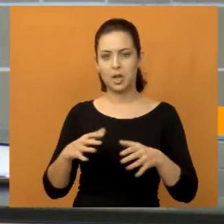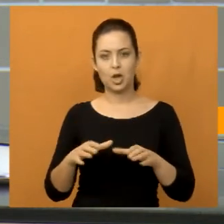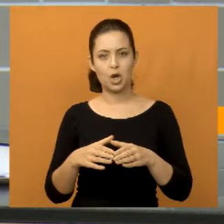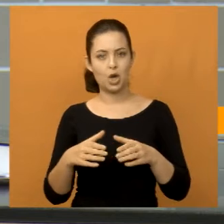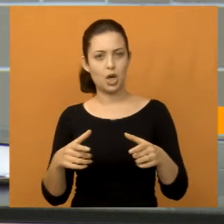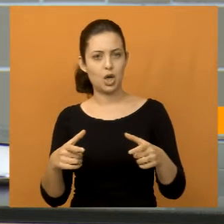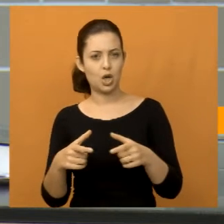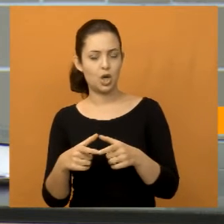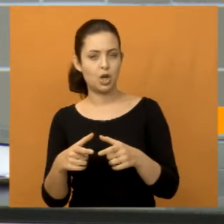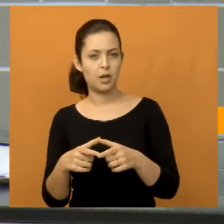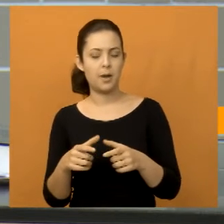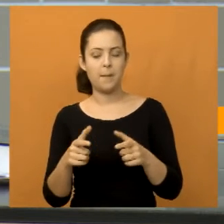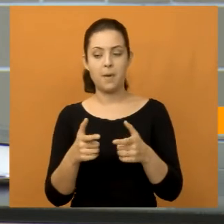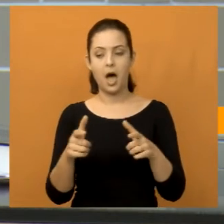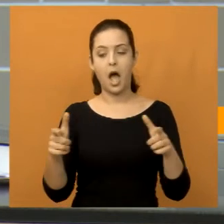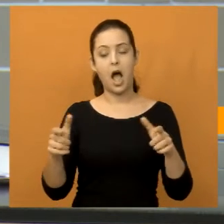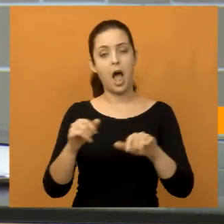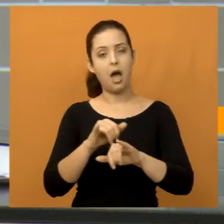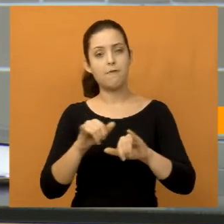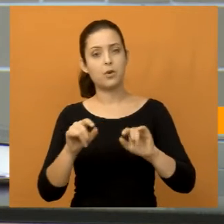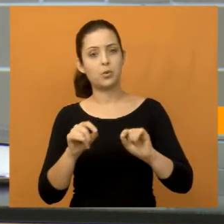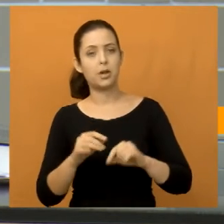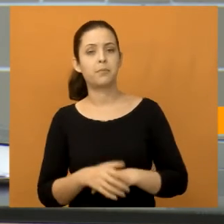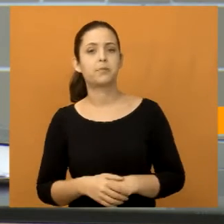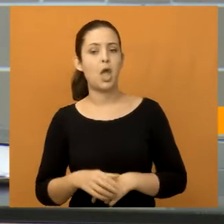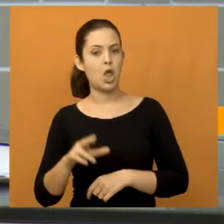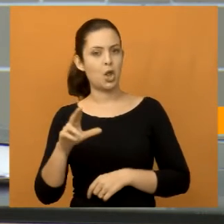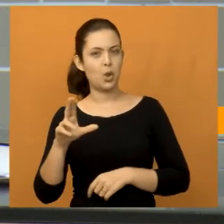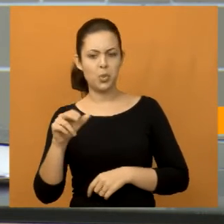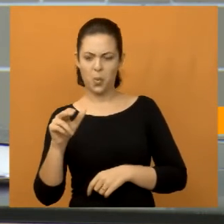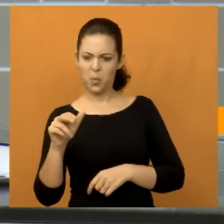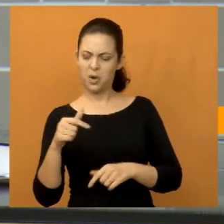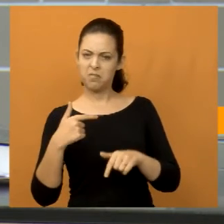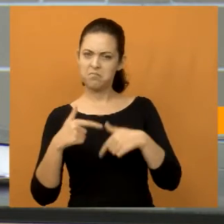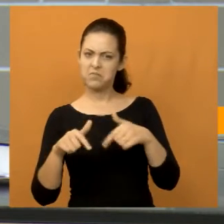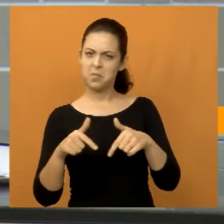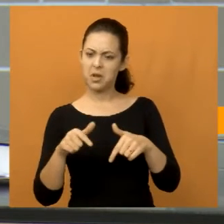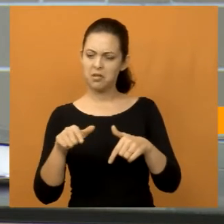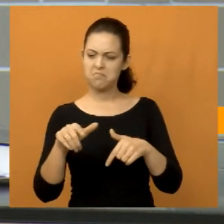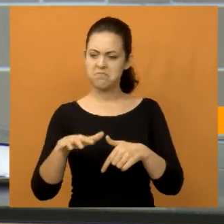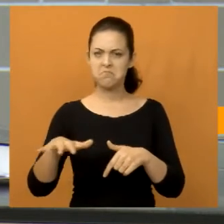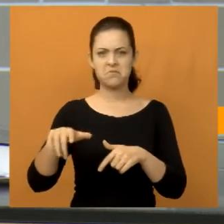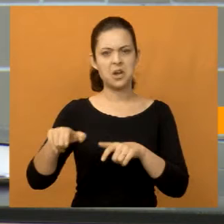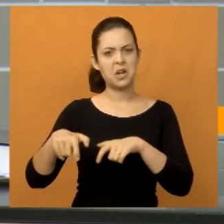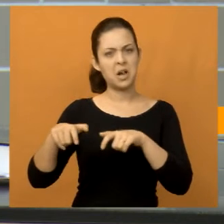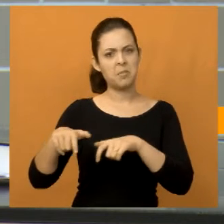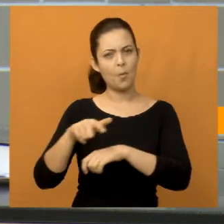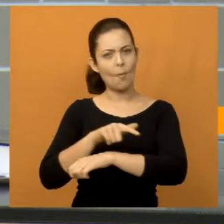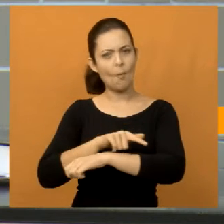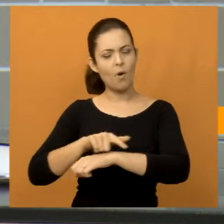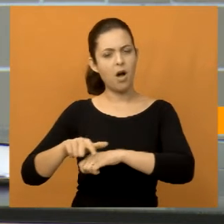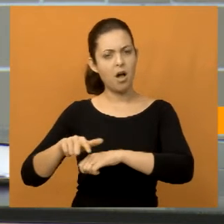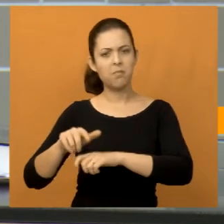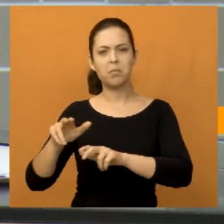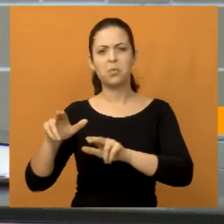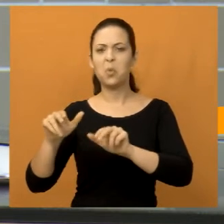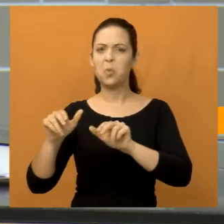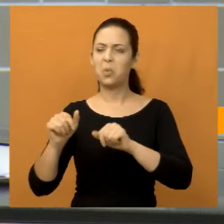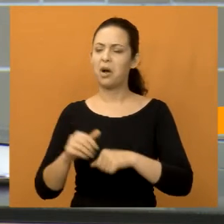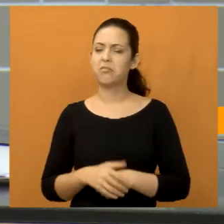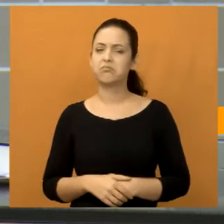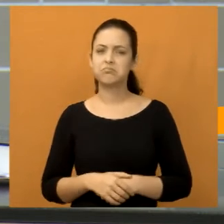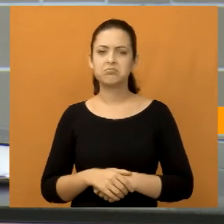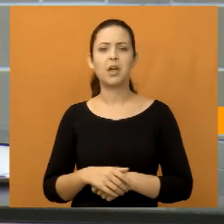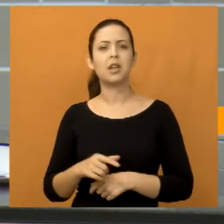comissão. A maioria afirmou que, apesar de nunca terem trabalhado na área de capina e limpeza de terrenos,